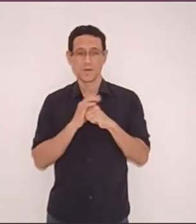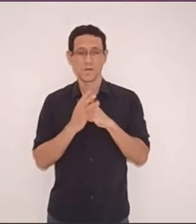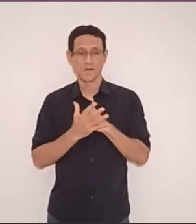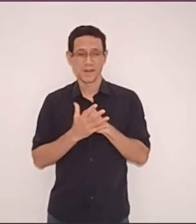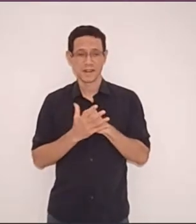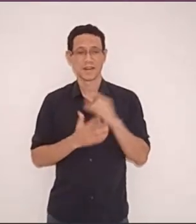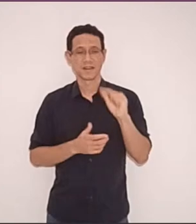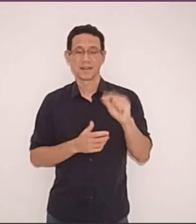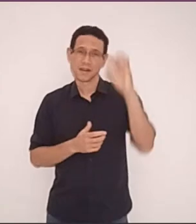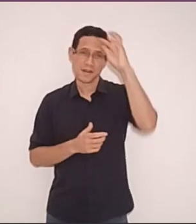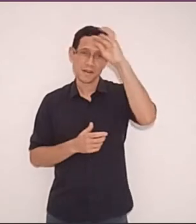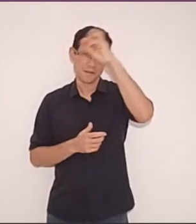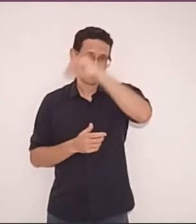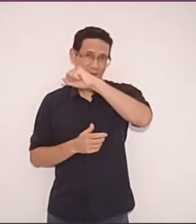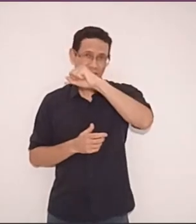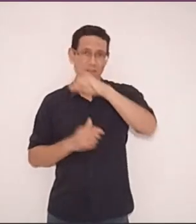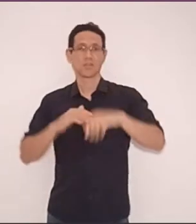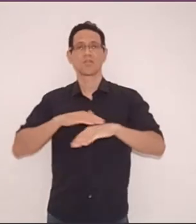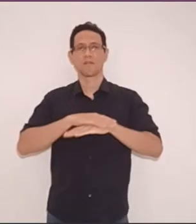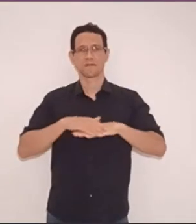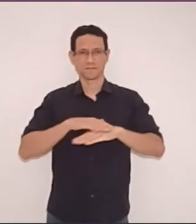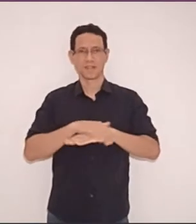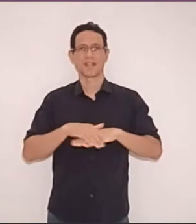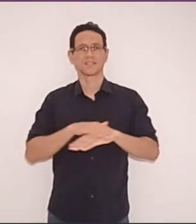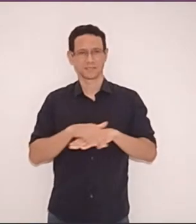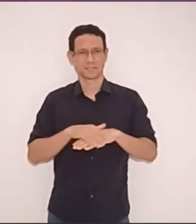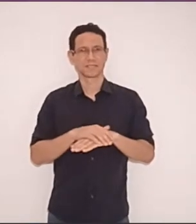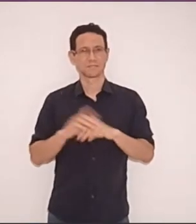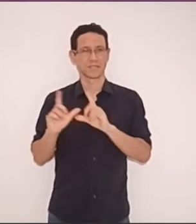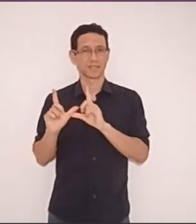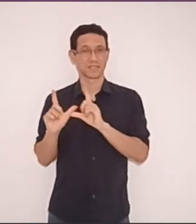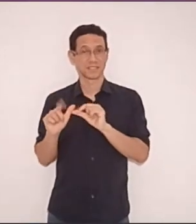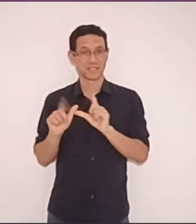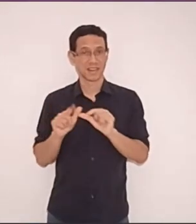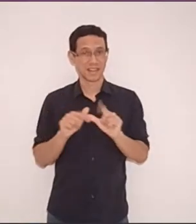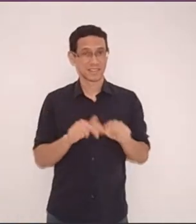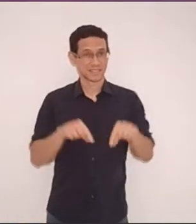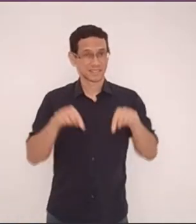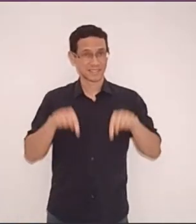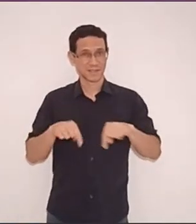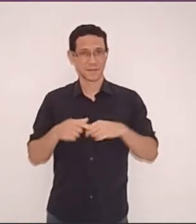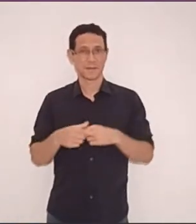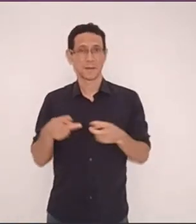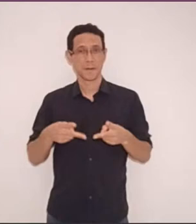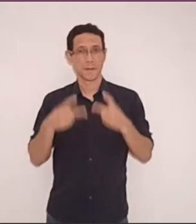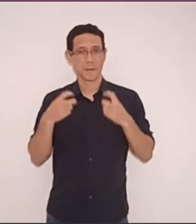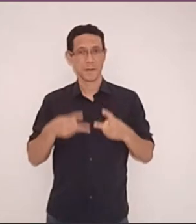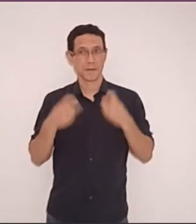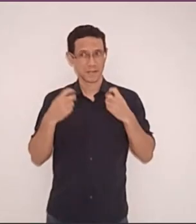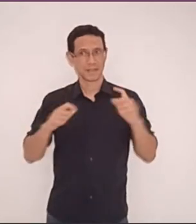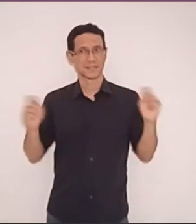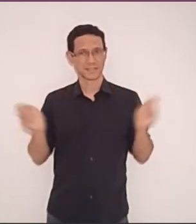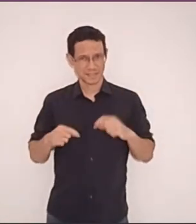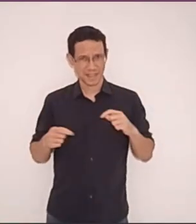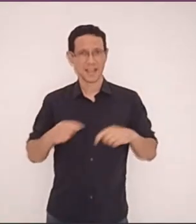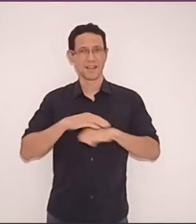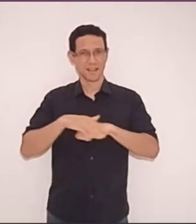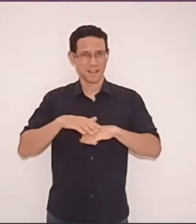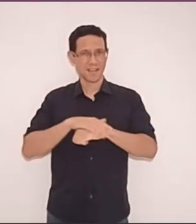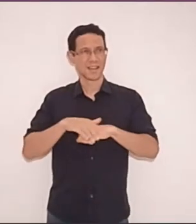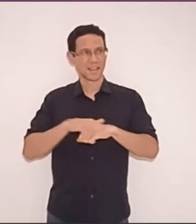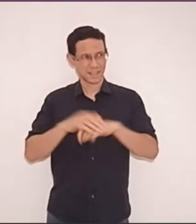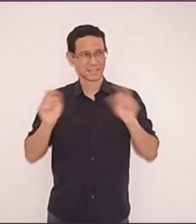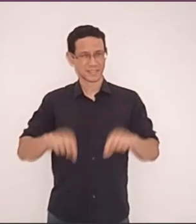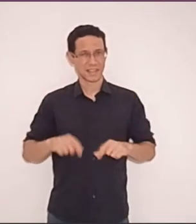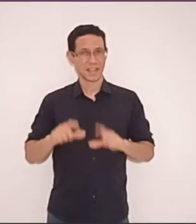deixa isso conversa com a geração tem muita gente agora percebendo que tem tempo de conversar conversar